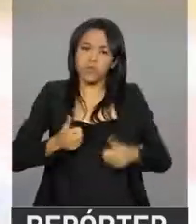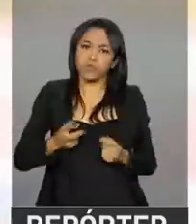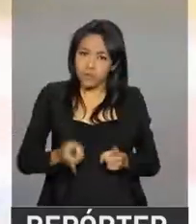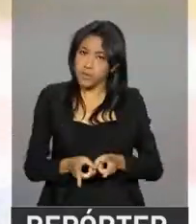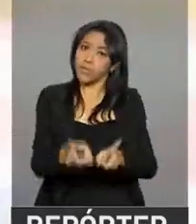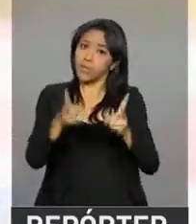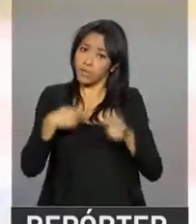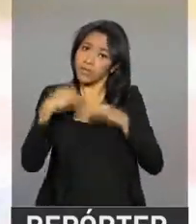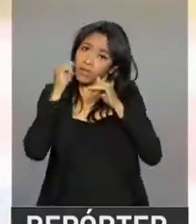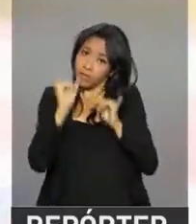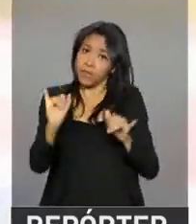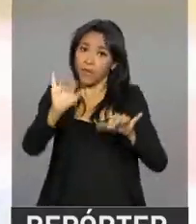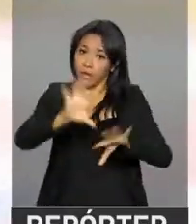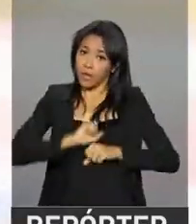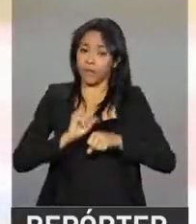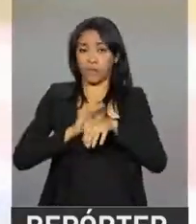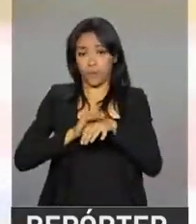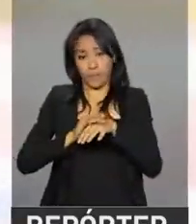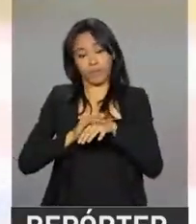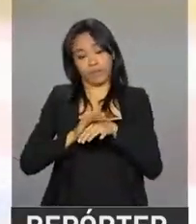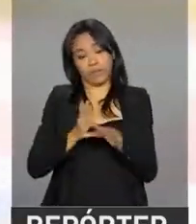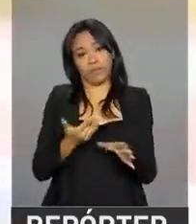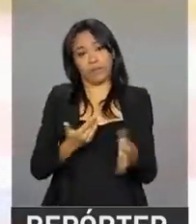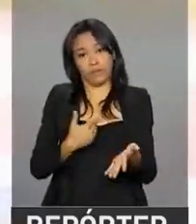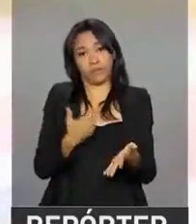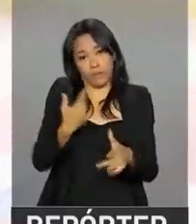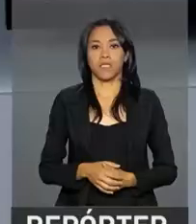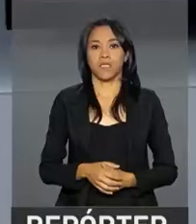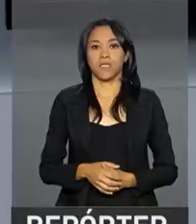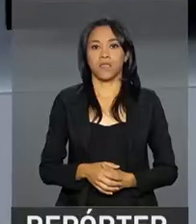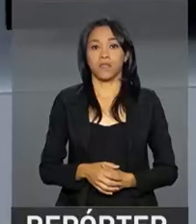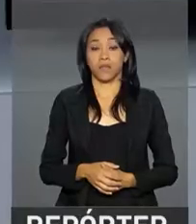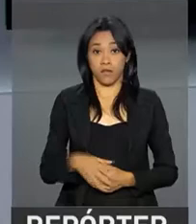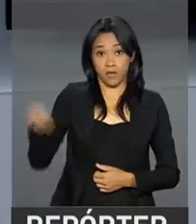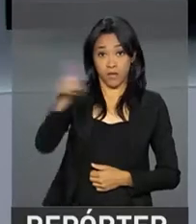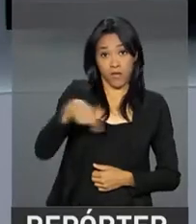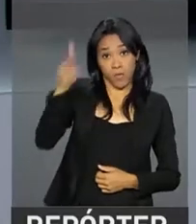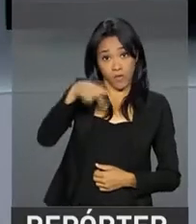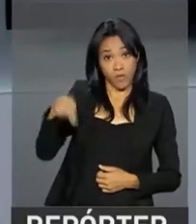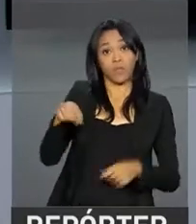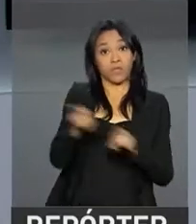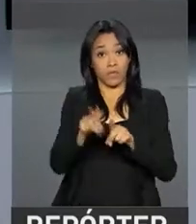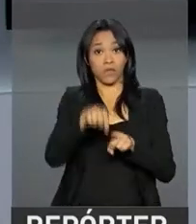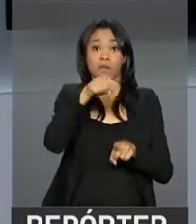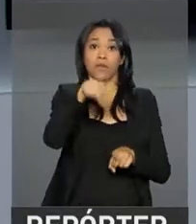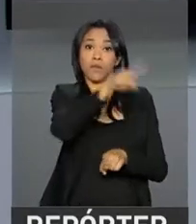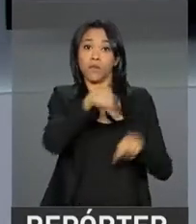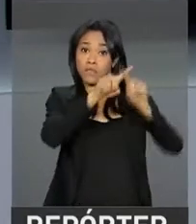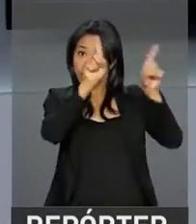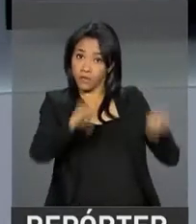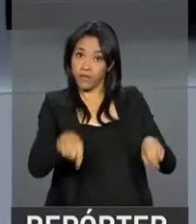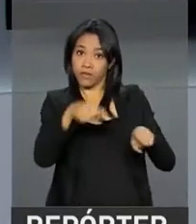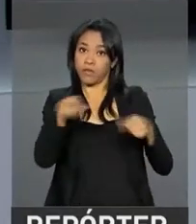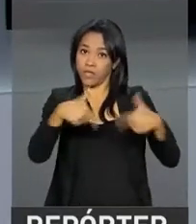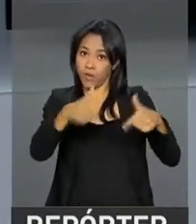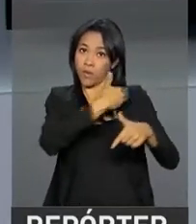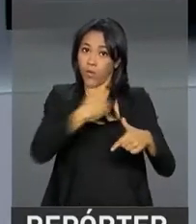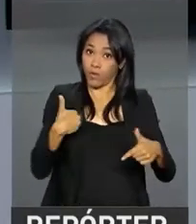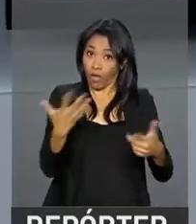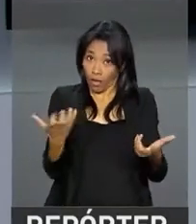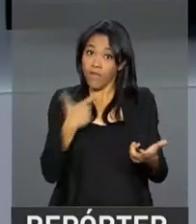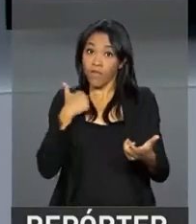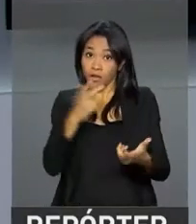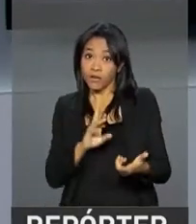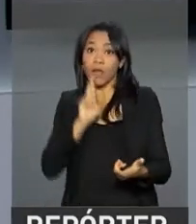prevenir é para trabalhar com prevenção de problemas de saúde professores e servidores públicos interessados em representar o